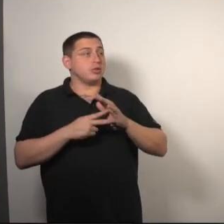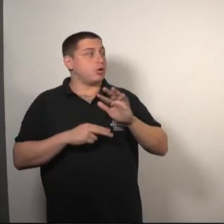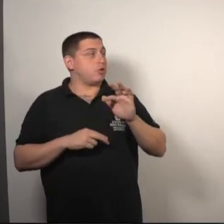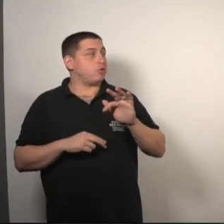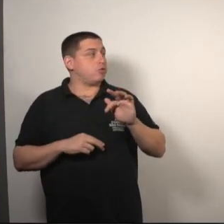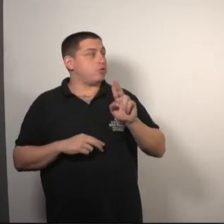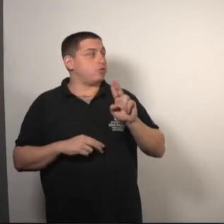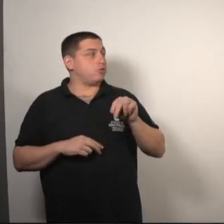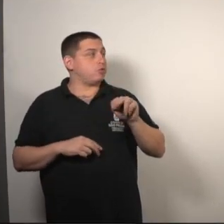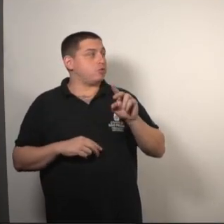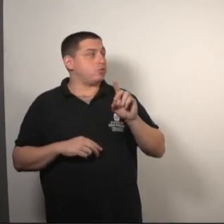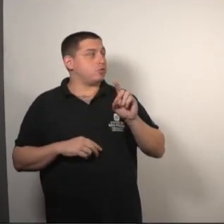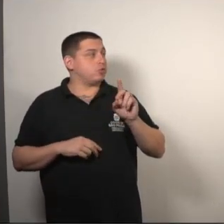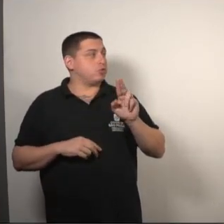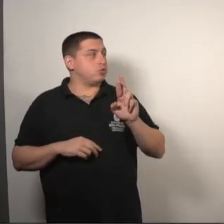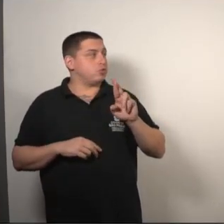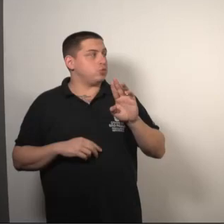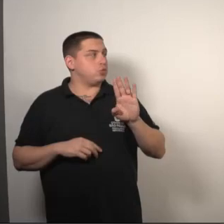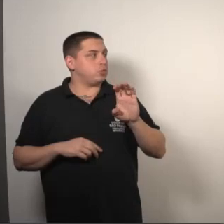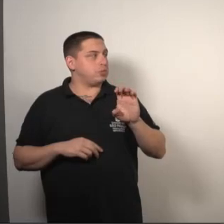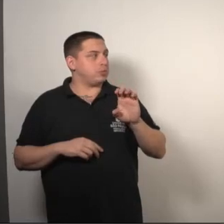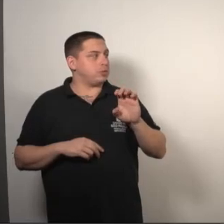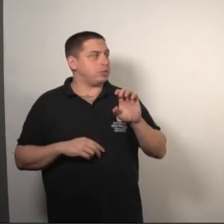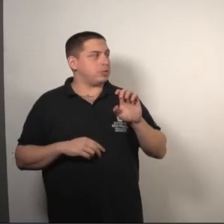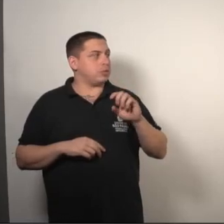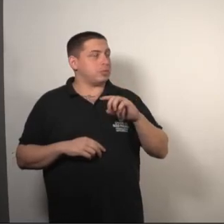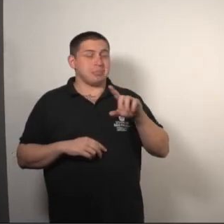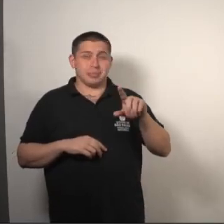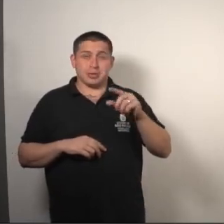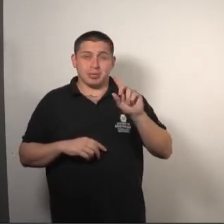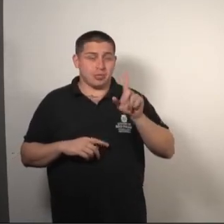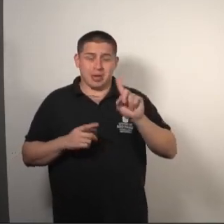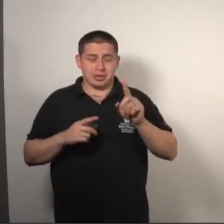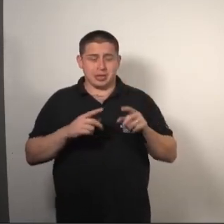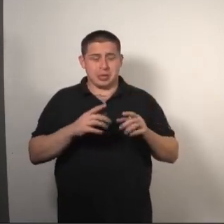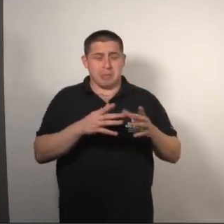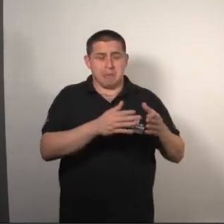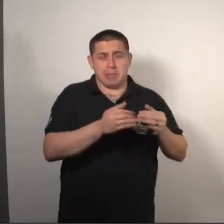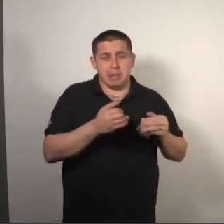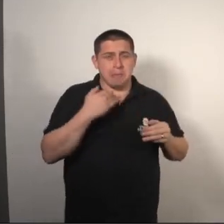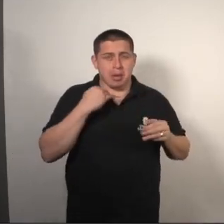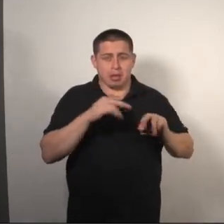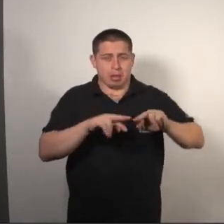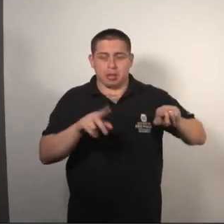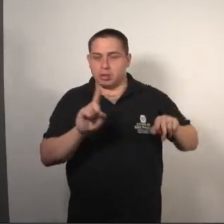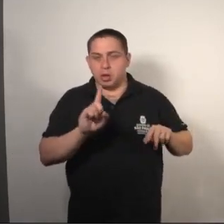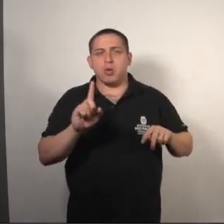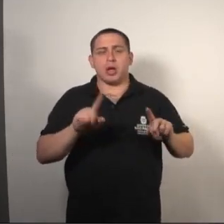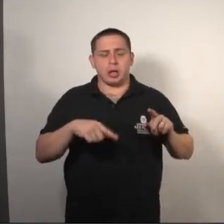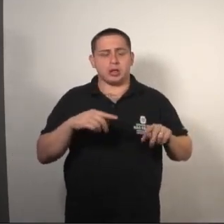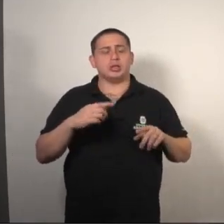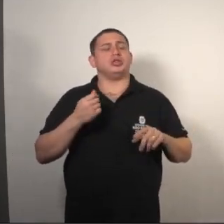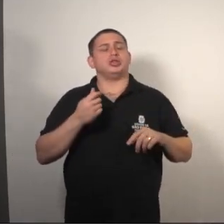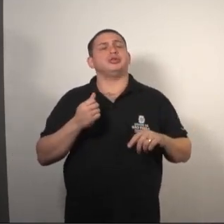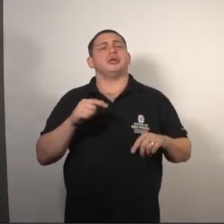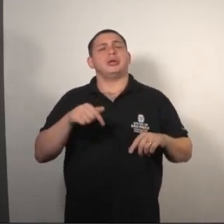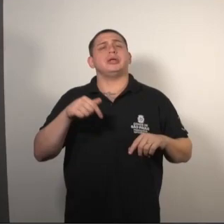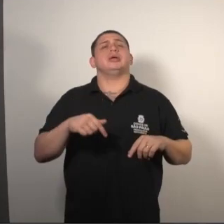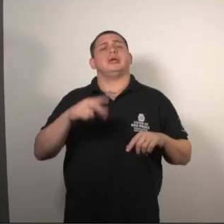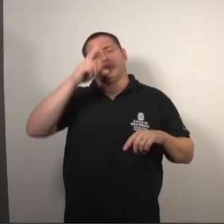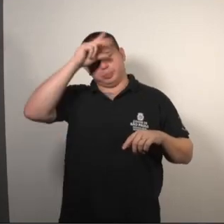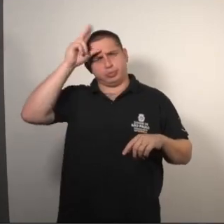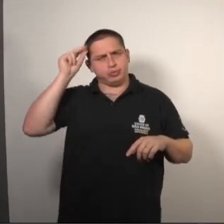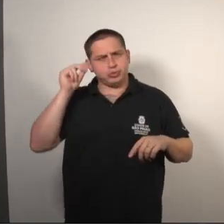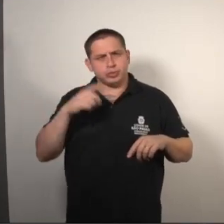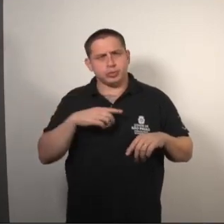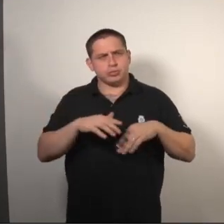parte vem do Fundurb, é fonte 00, não estão pegando um centavo emprestado, dinheiro da prefeitura, tinha acabado mas jornalista, você vê como